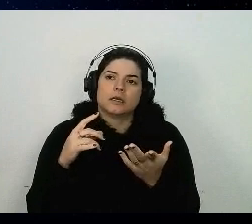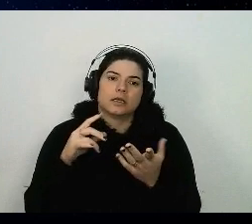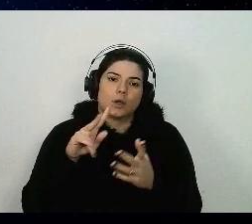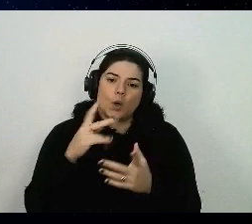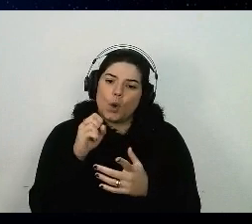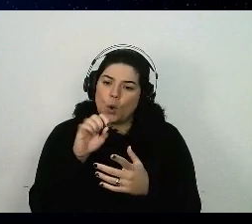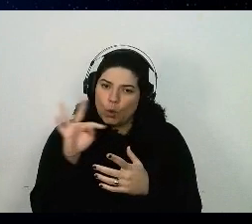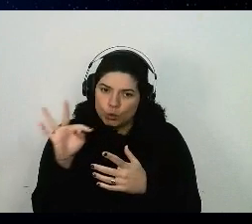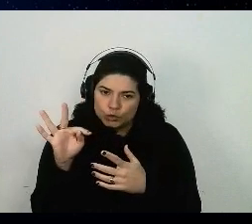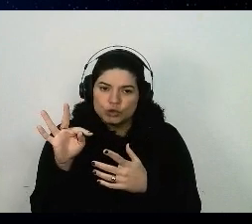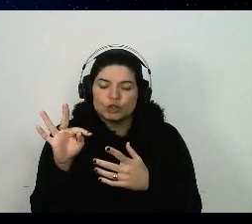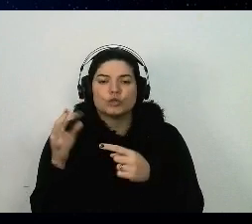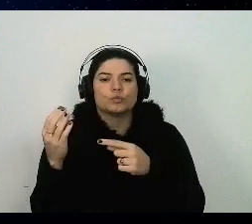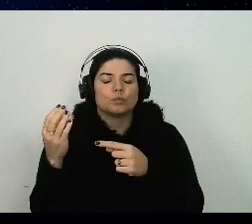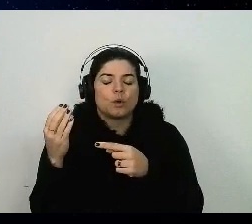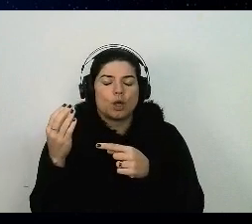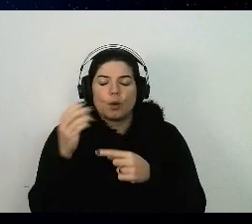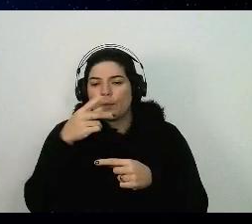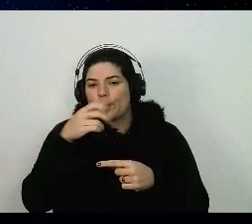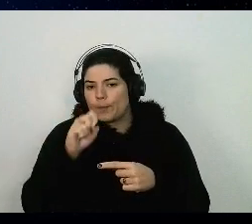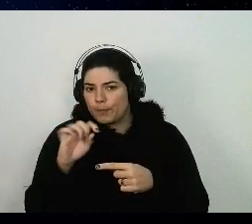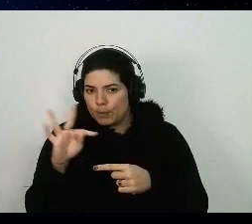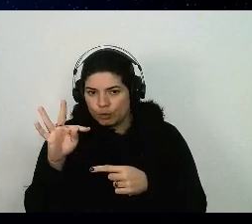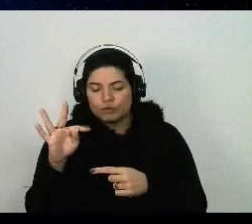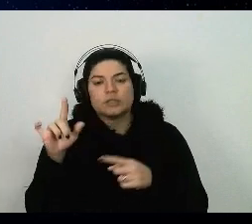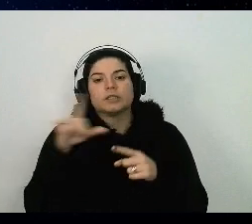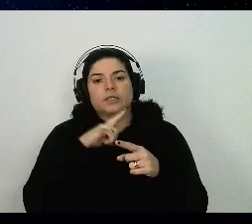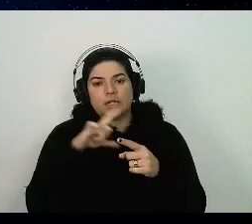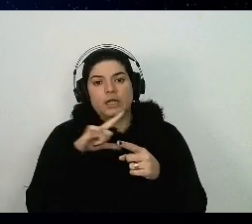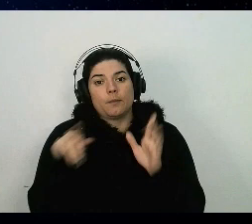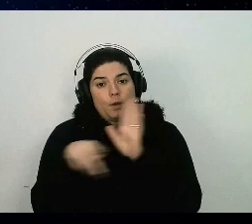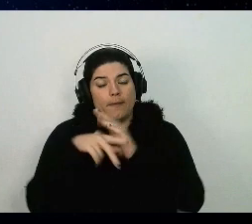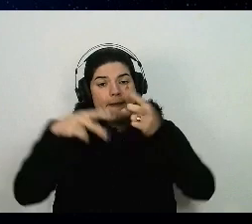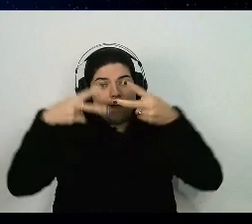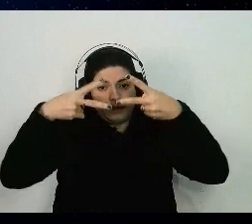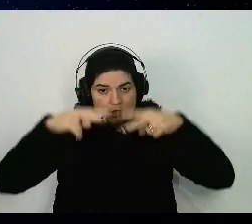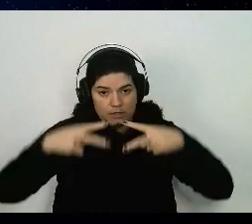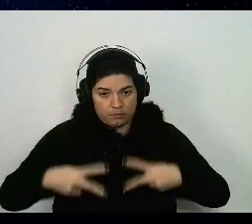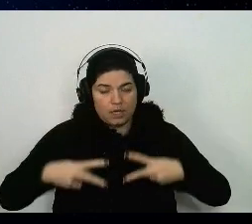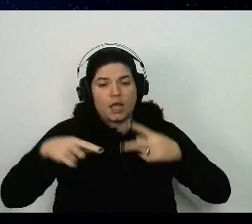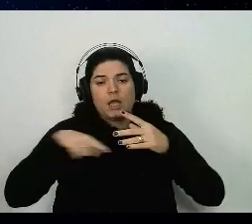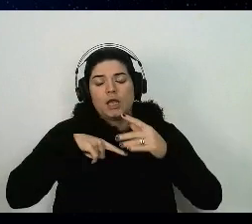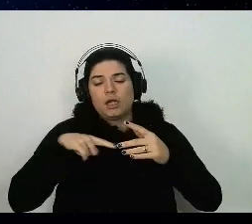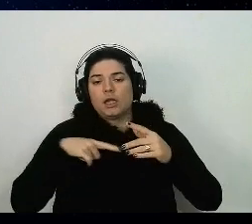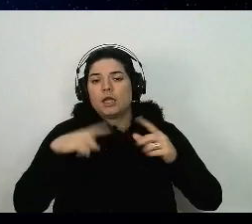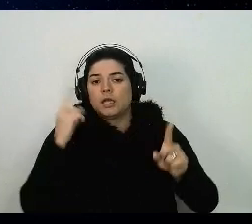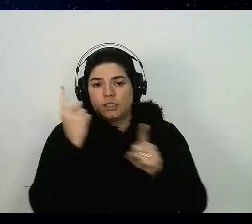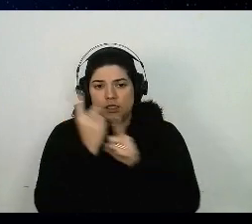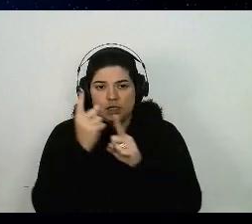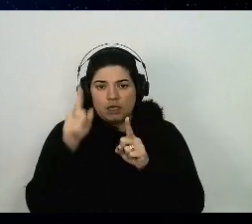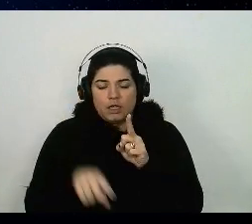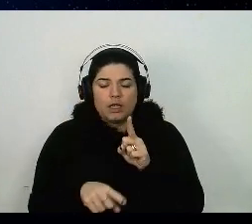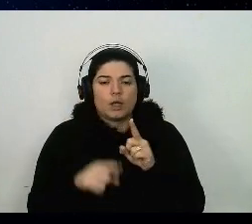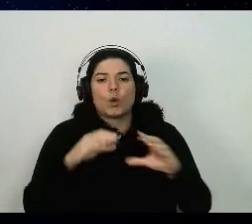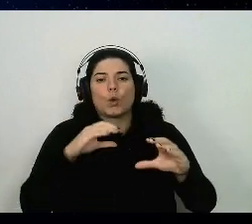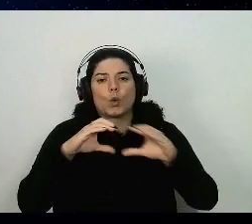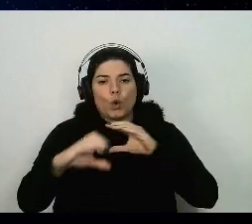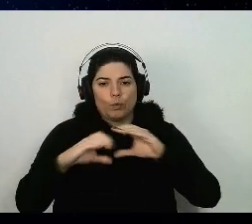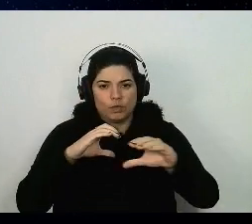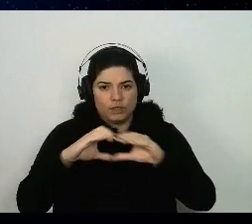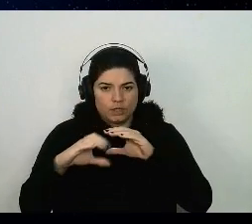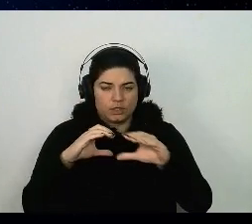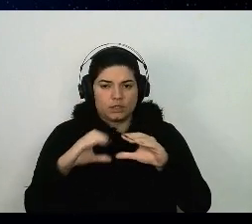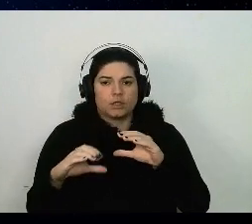campos comuns de uma requisição HTTP, ela identifica isso como uma probabilidade de uma exploração, uma comunicação vindo